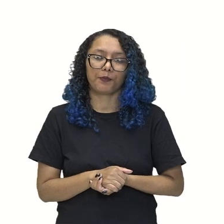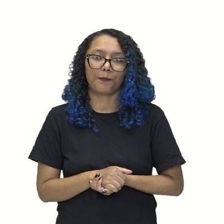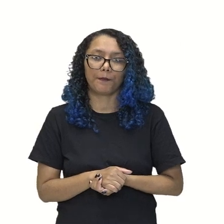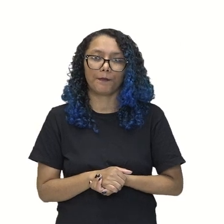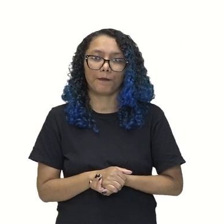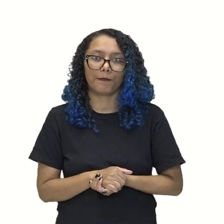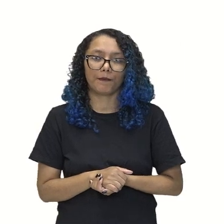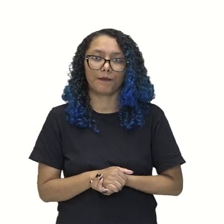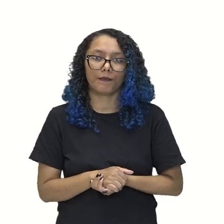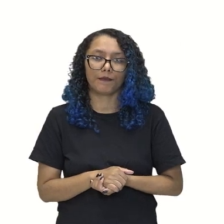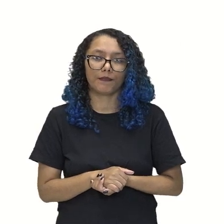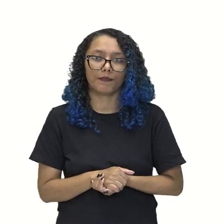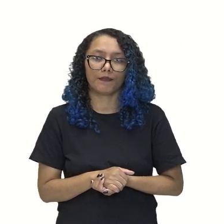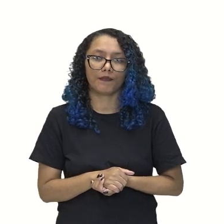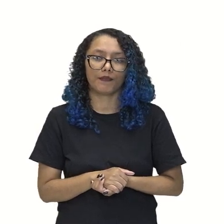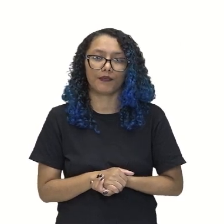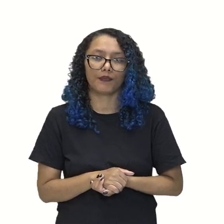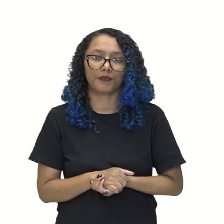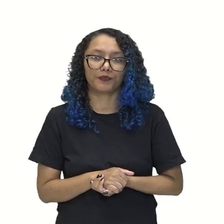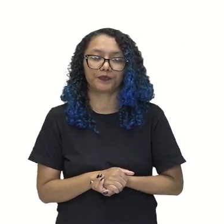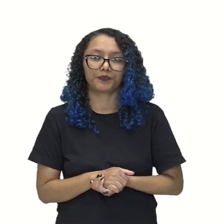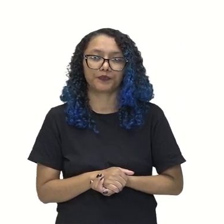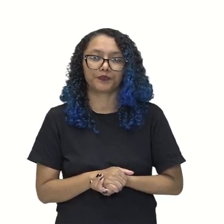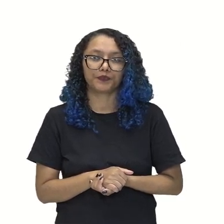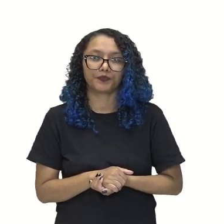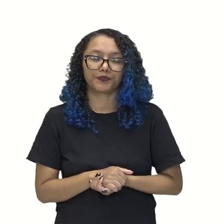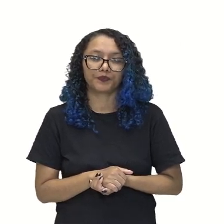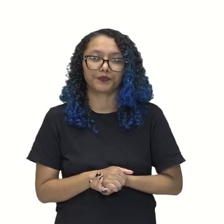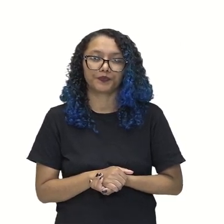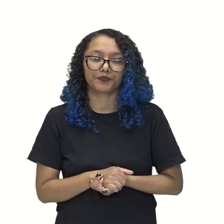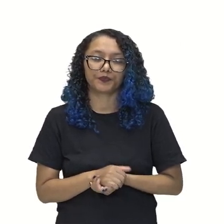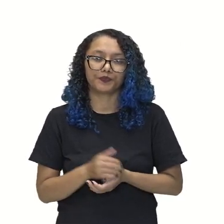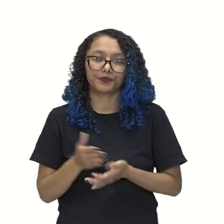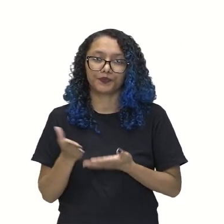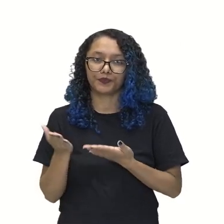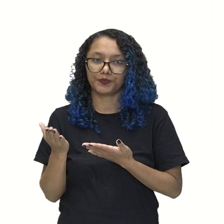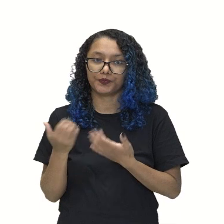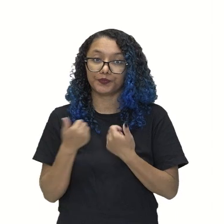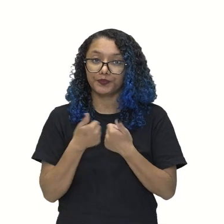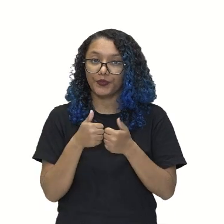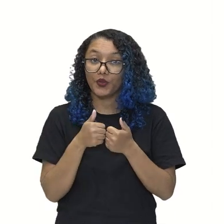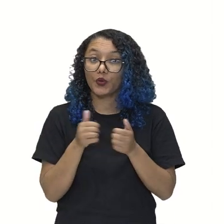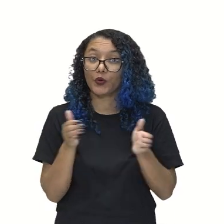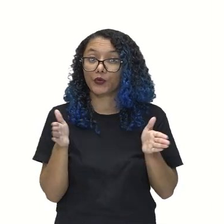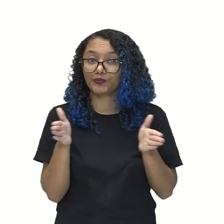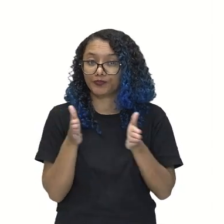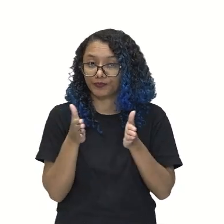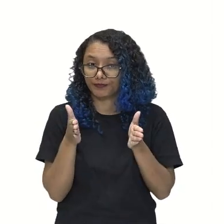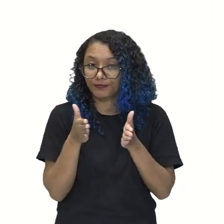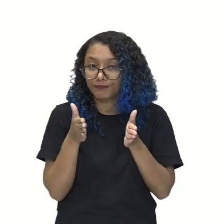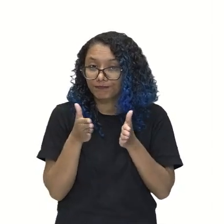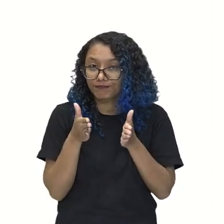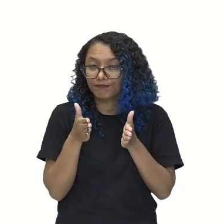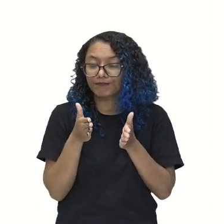pequeno. Deixa eu consertar aqui, ó. Ônibus pequeno.